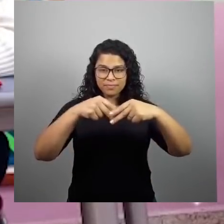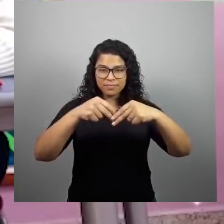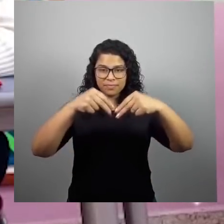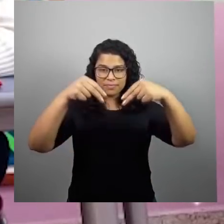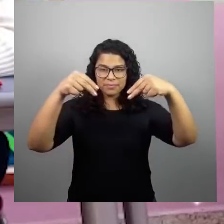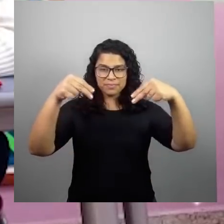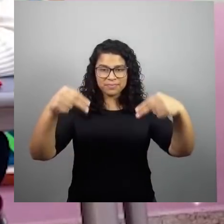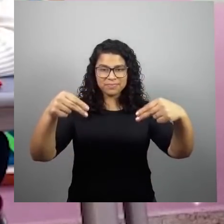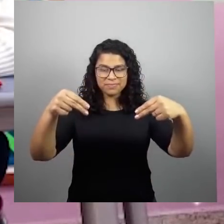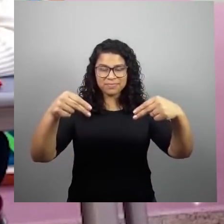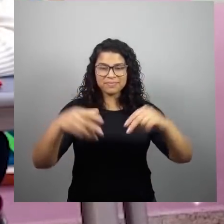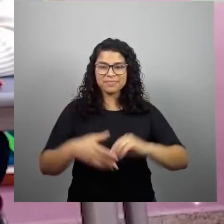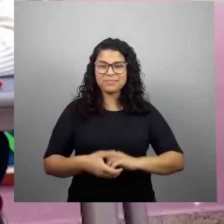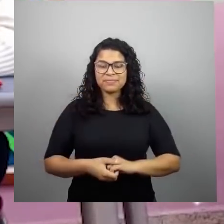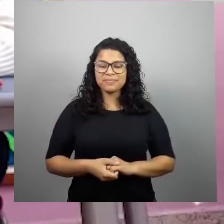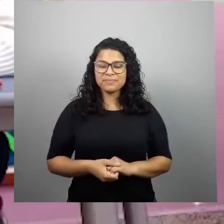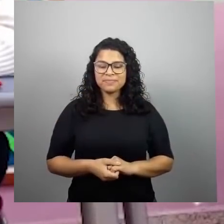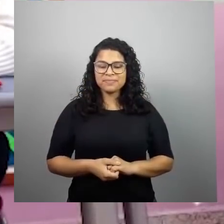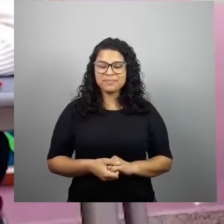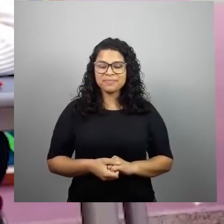vou puxar.